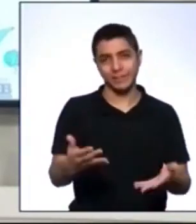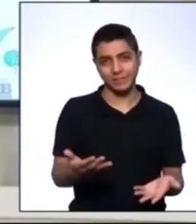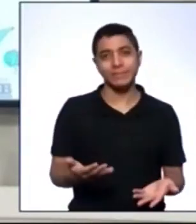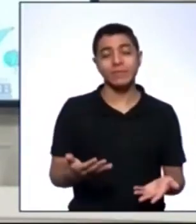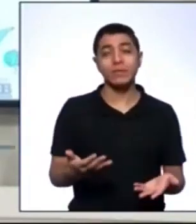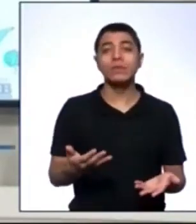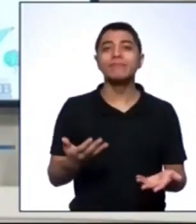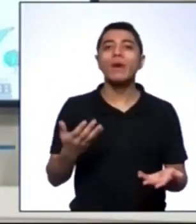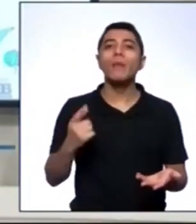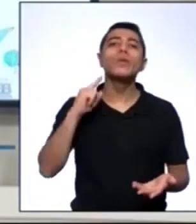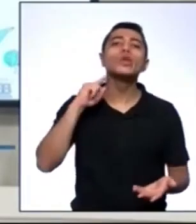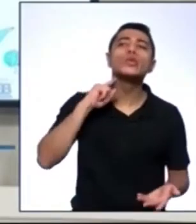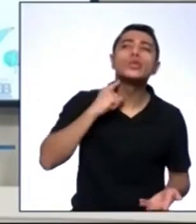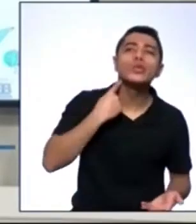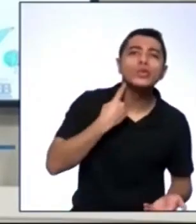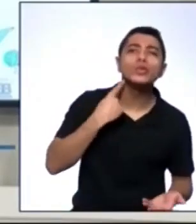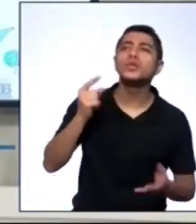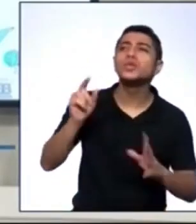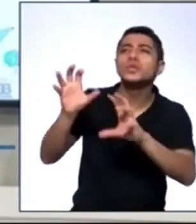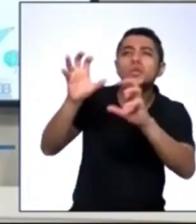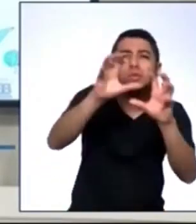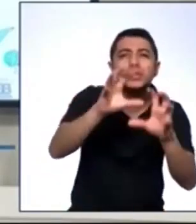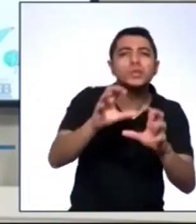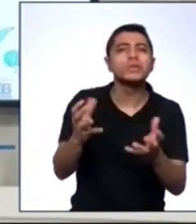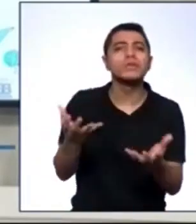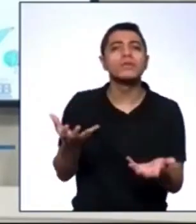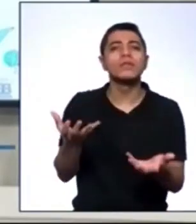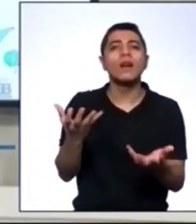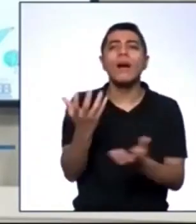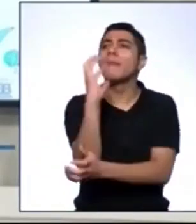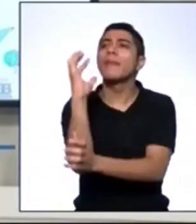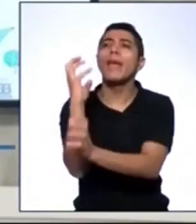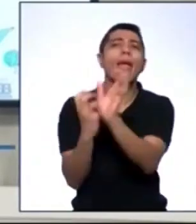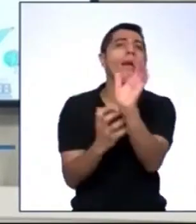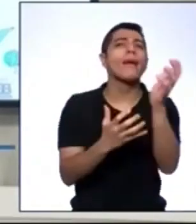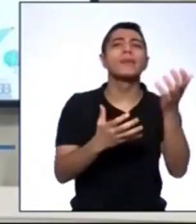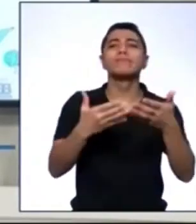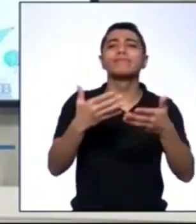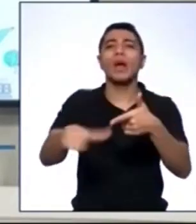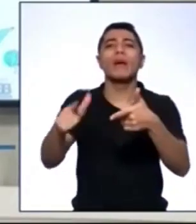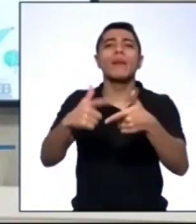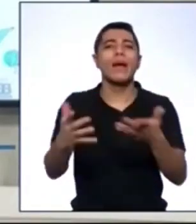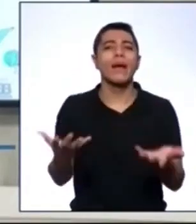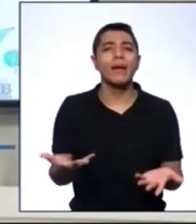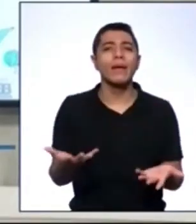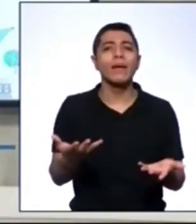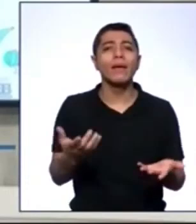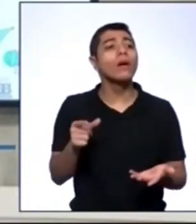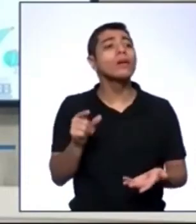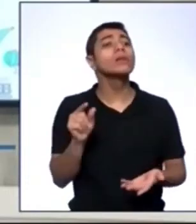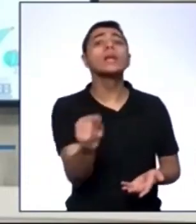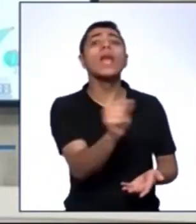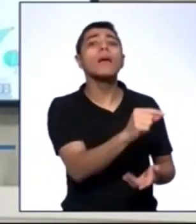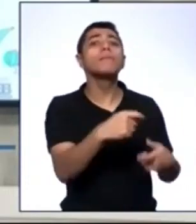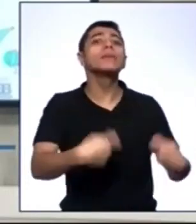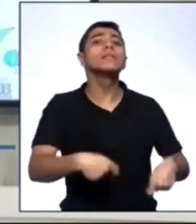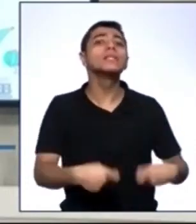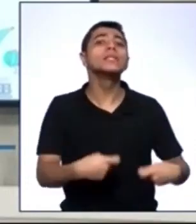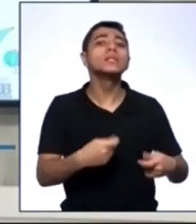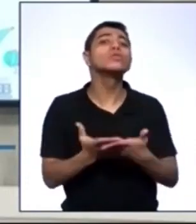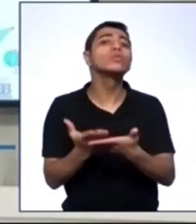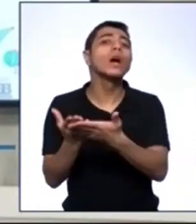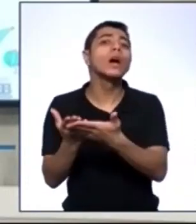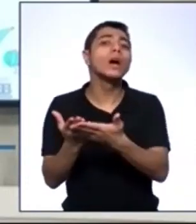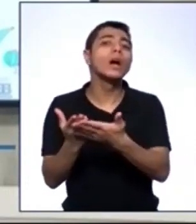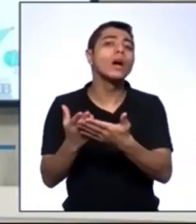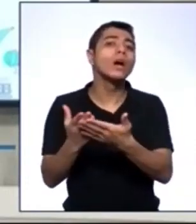ambientais, meio ambiente? Quem tem que saber? O advogado, o médico, o engenheiro? Né? Quem? Todo mundo, meu. Você tem